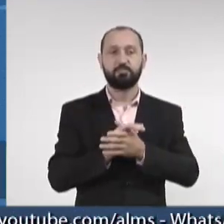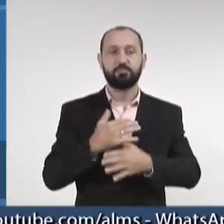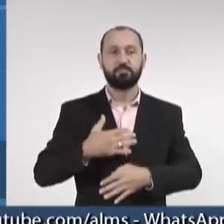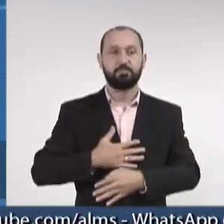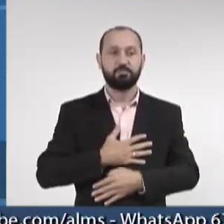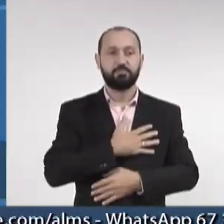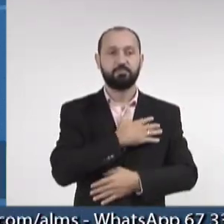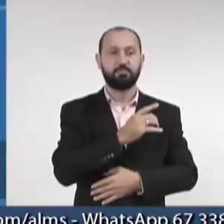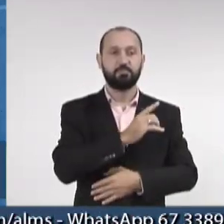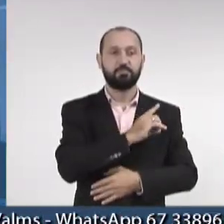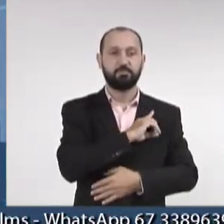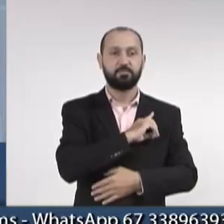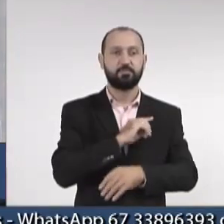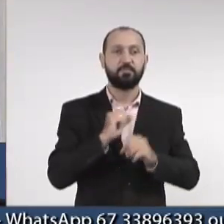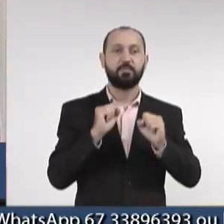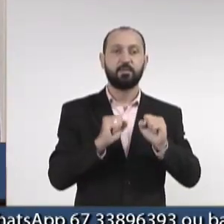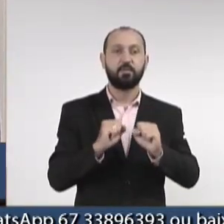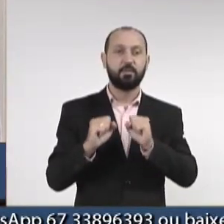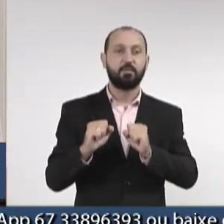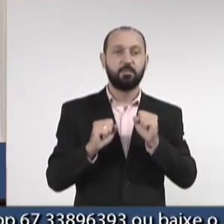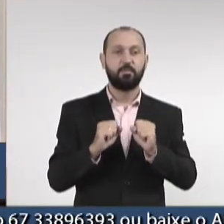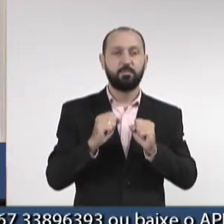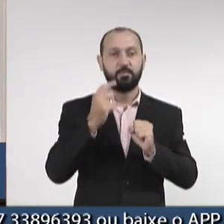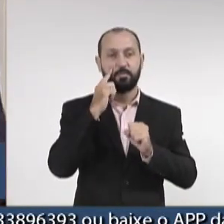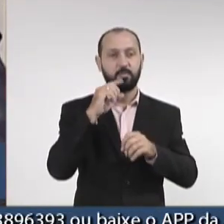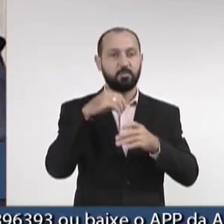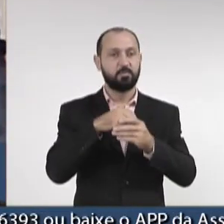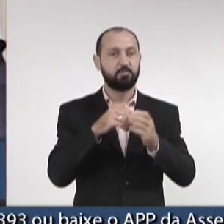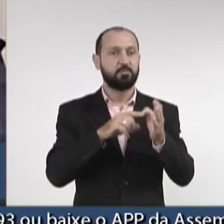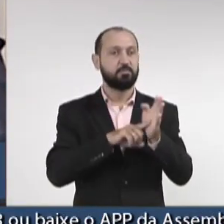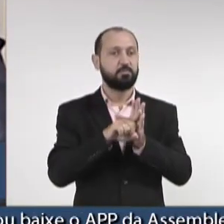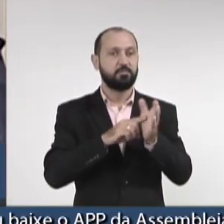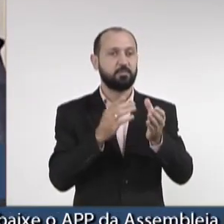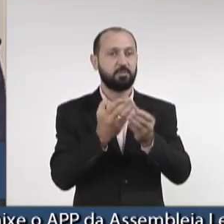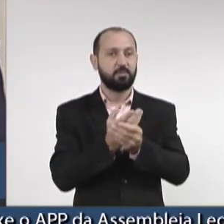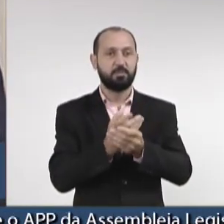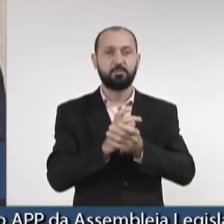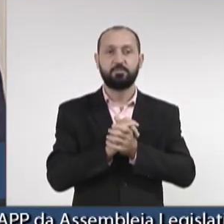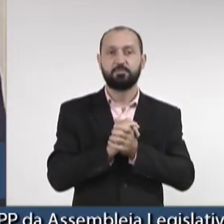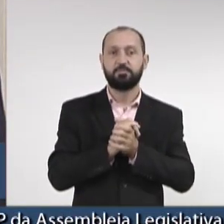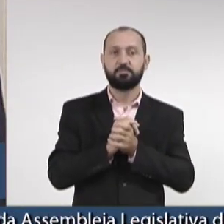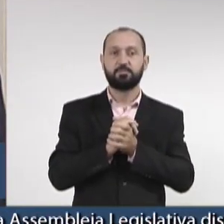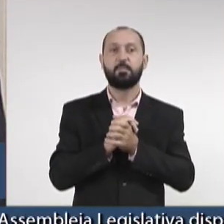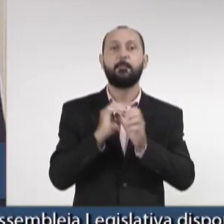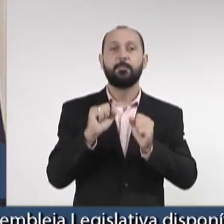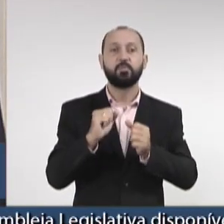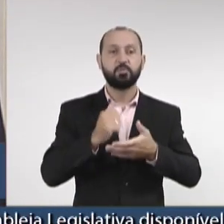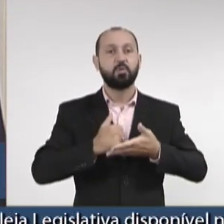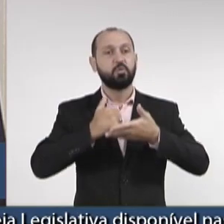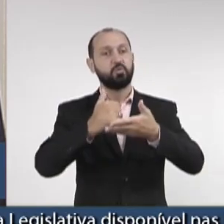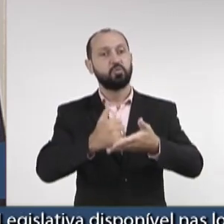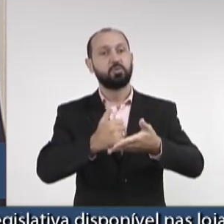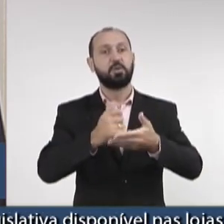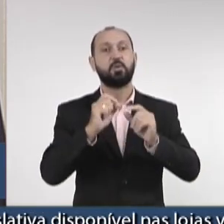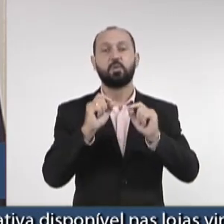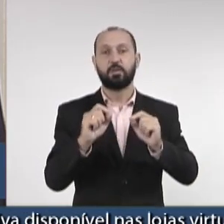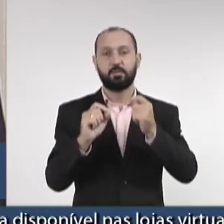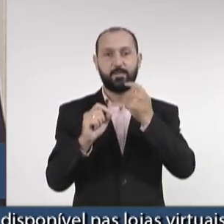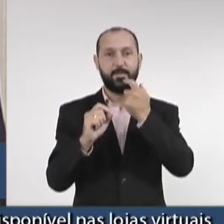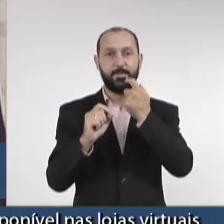invasões. Mas eu entendo também, deputado, presidente, que esta casa deve pensar nessa